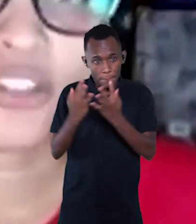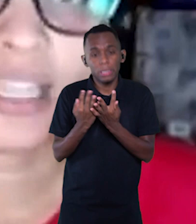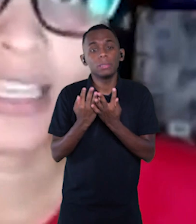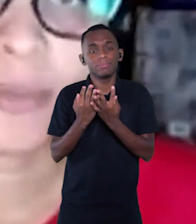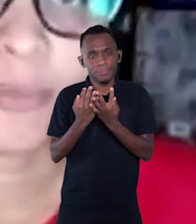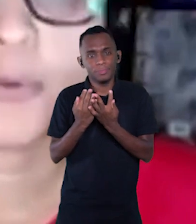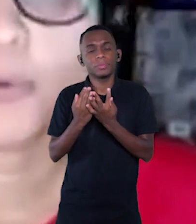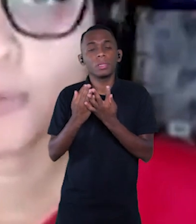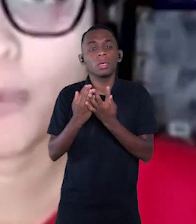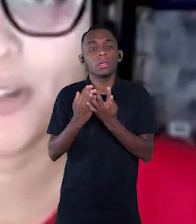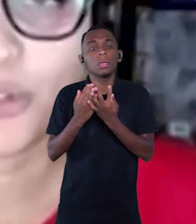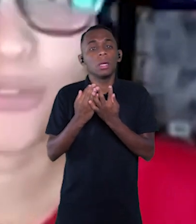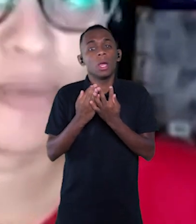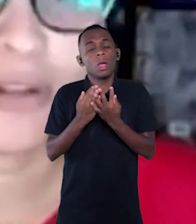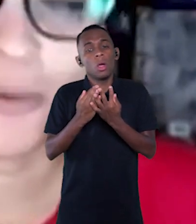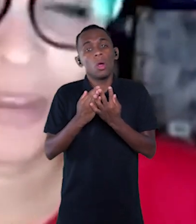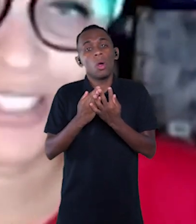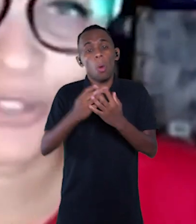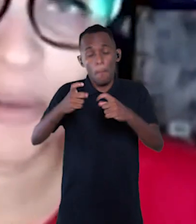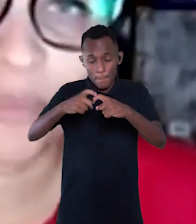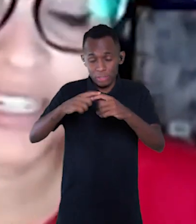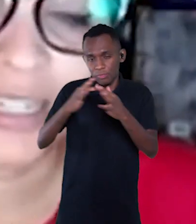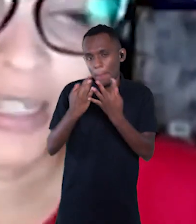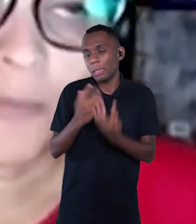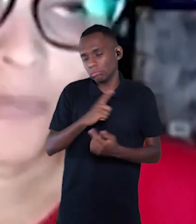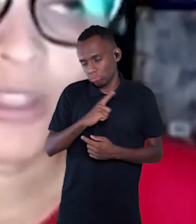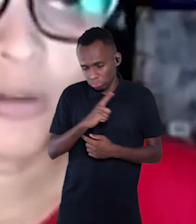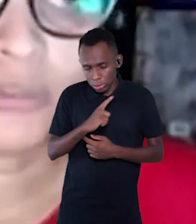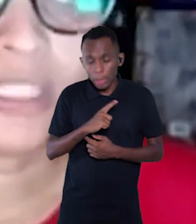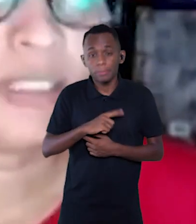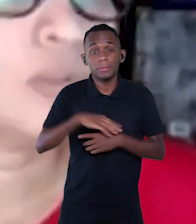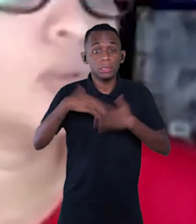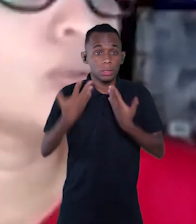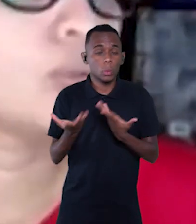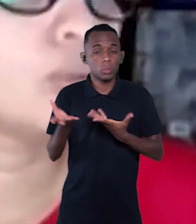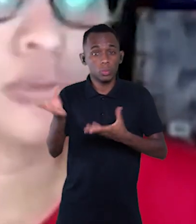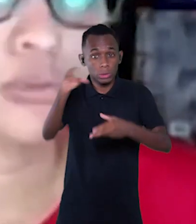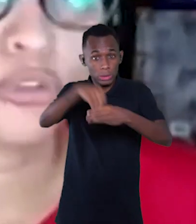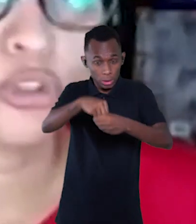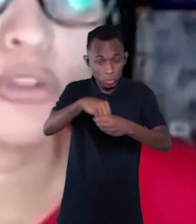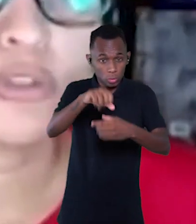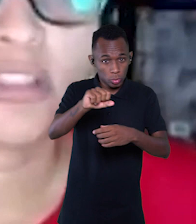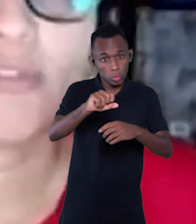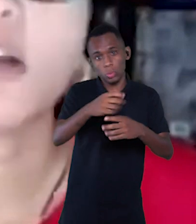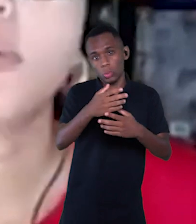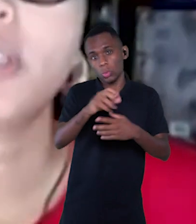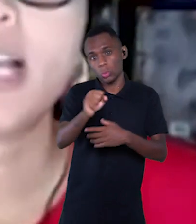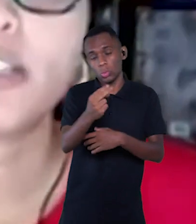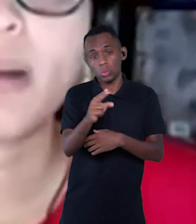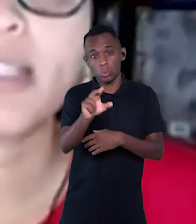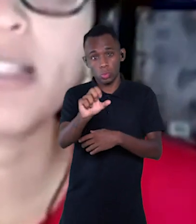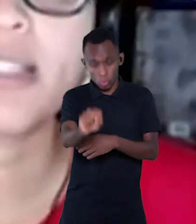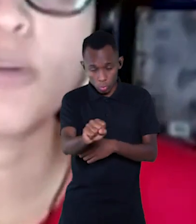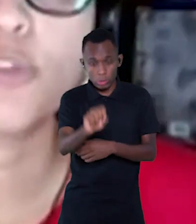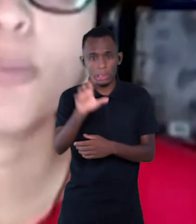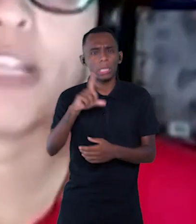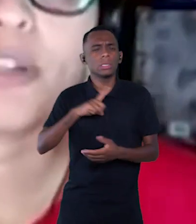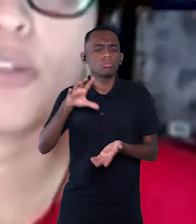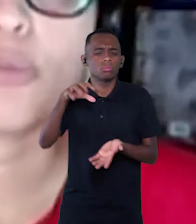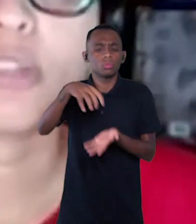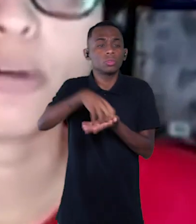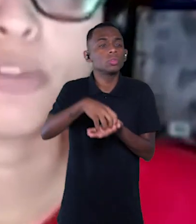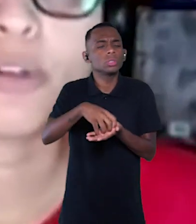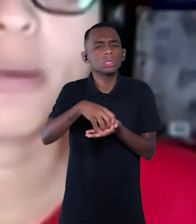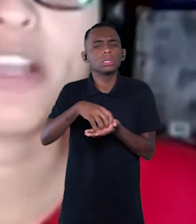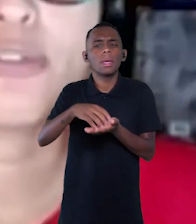faz parte da equipe um médico de família ou uma médica de família. Então, dentro do SUS, quando você vai a uma unidade básica de saúde e pede